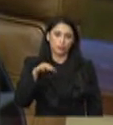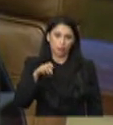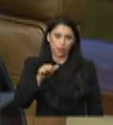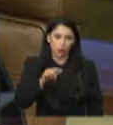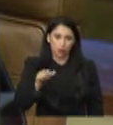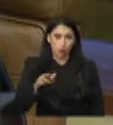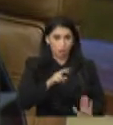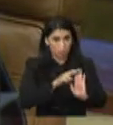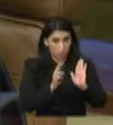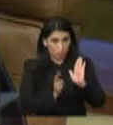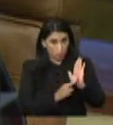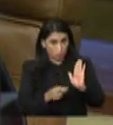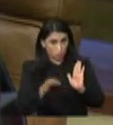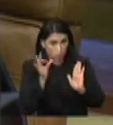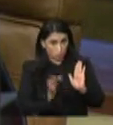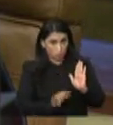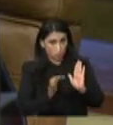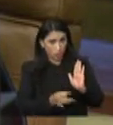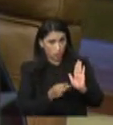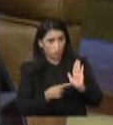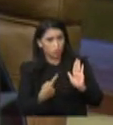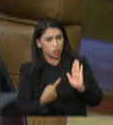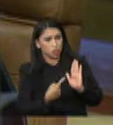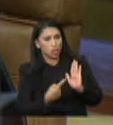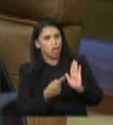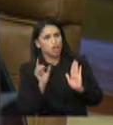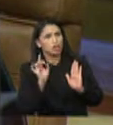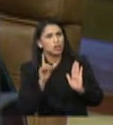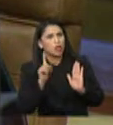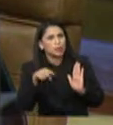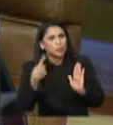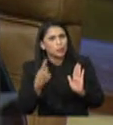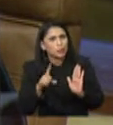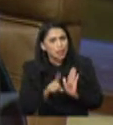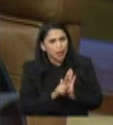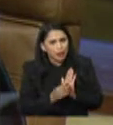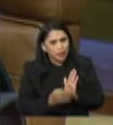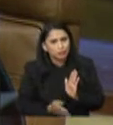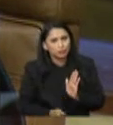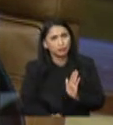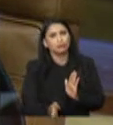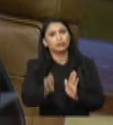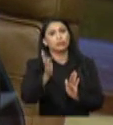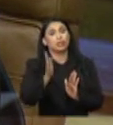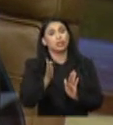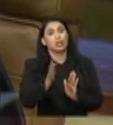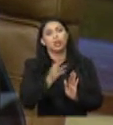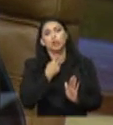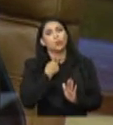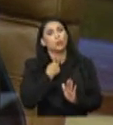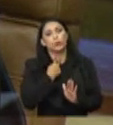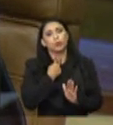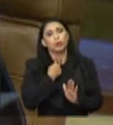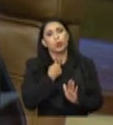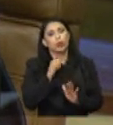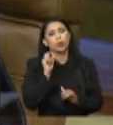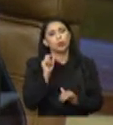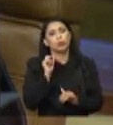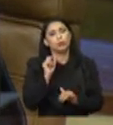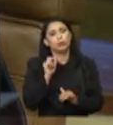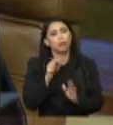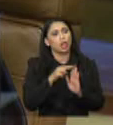A Norma Jurídica somente pode incidir após entrar em vigência não é possível Pretenders